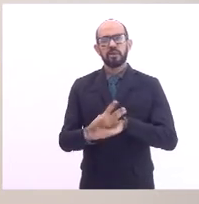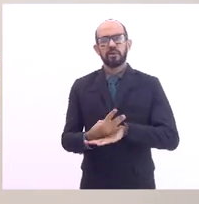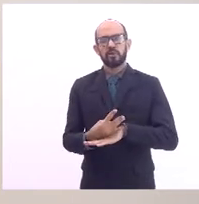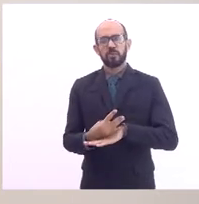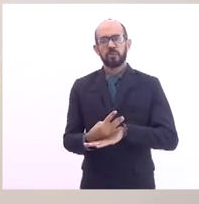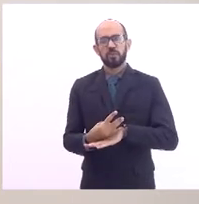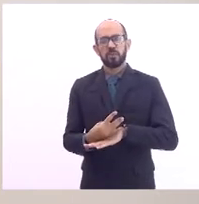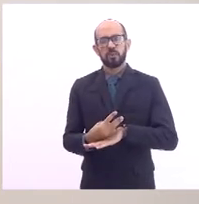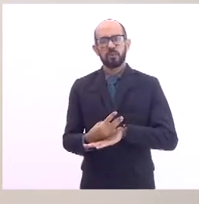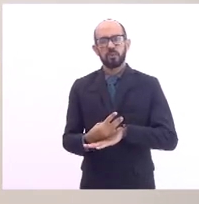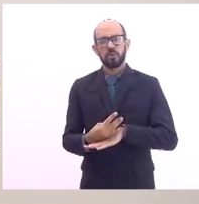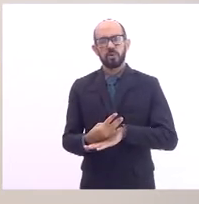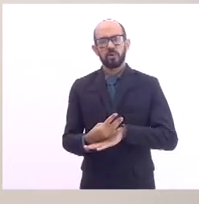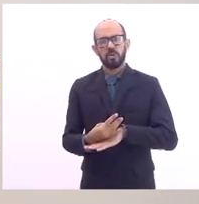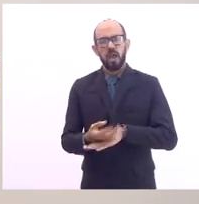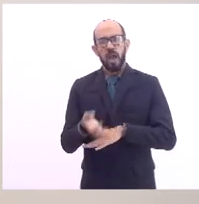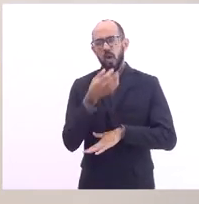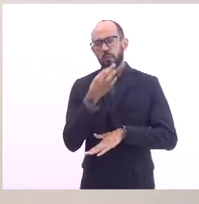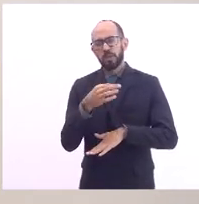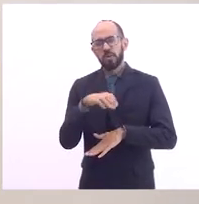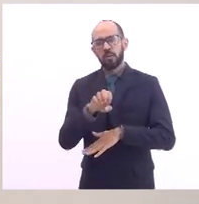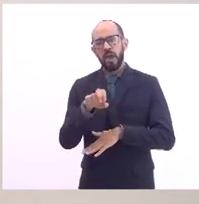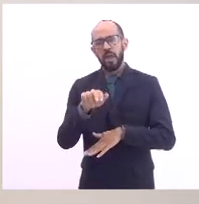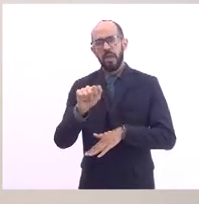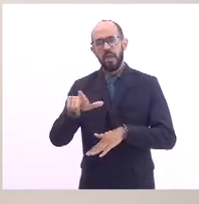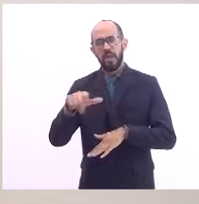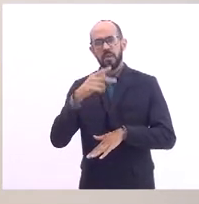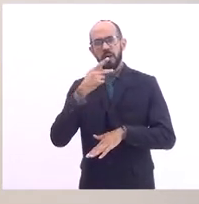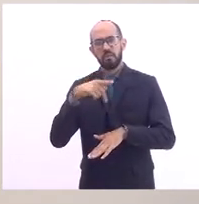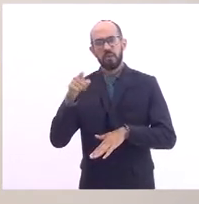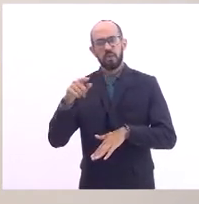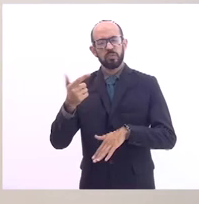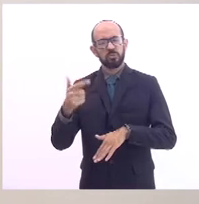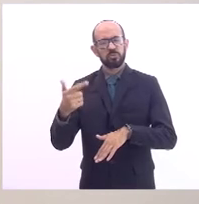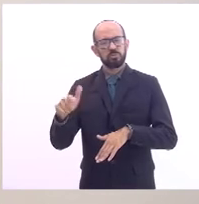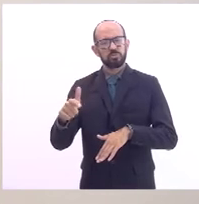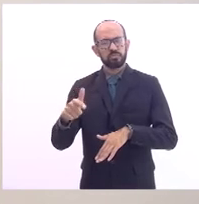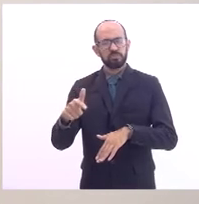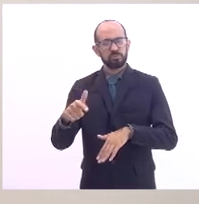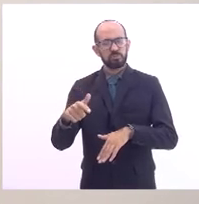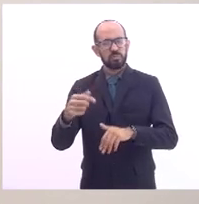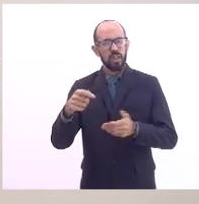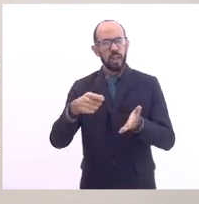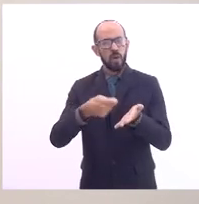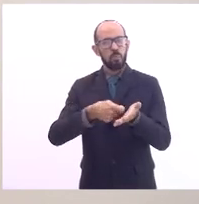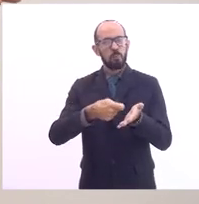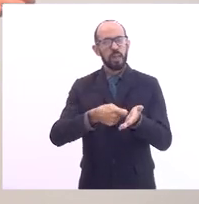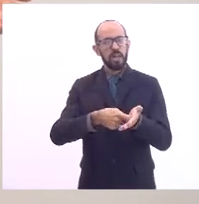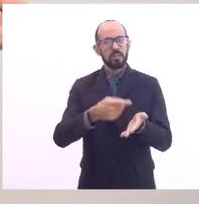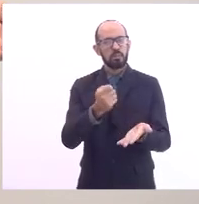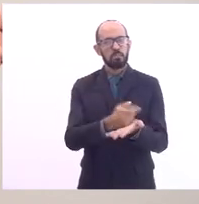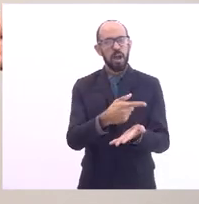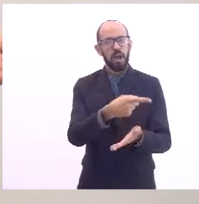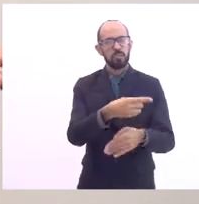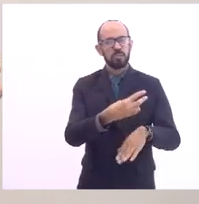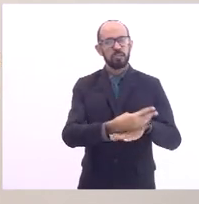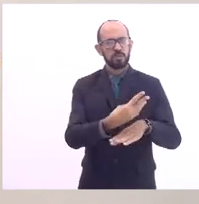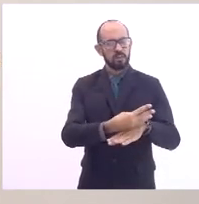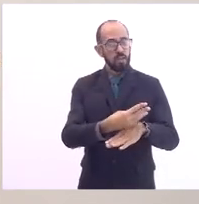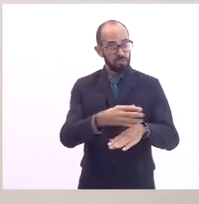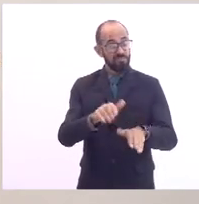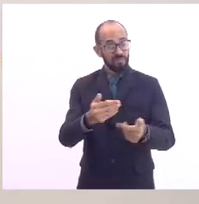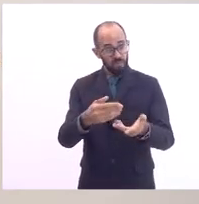Tem uma posição da Enel que diz que ela não tem nada a ver com pagamento de terceirizados. Então está aí a explicação, a qualidade do serviço que nós